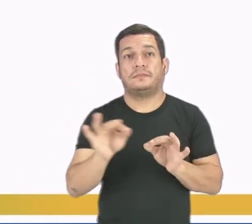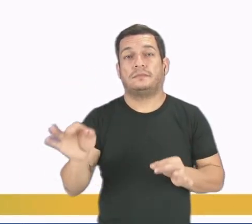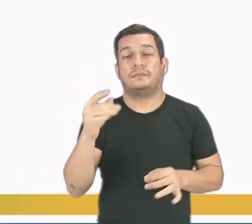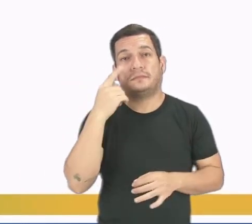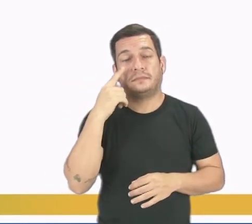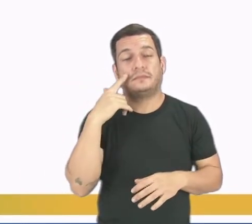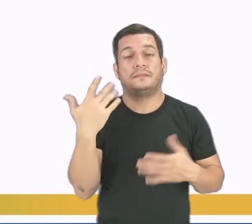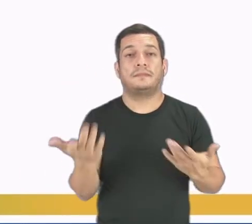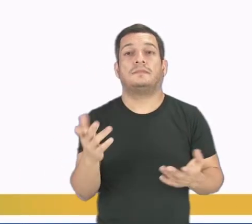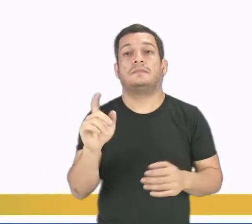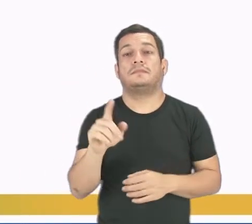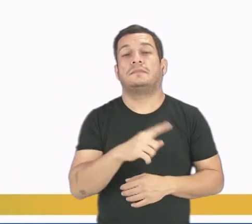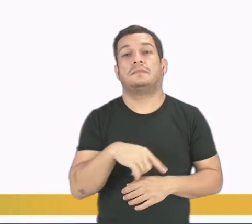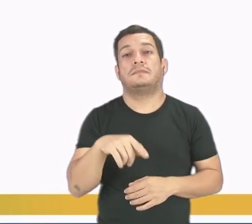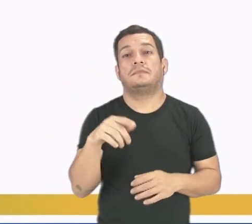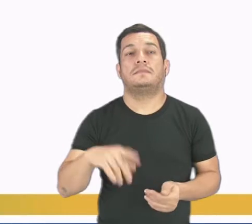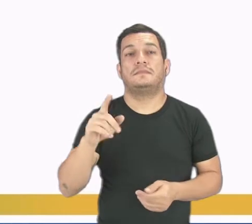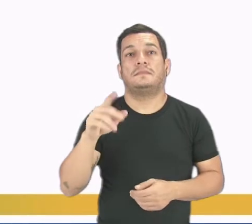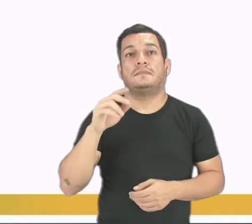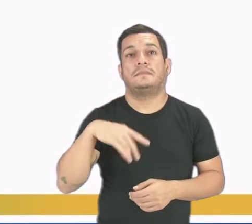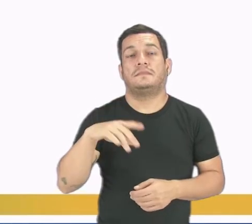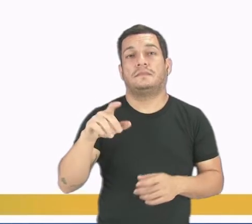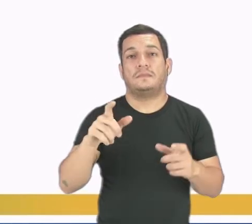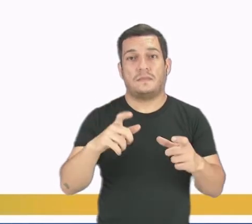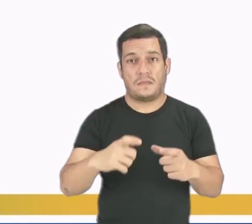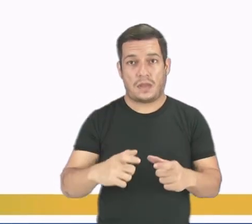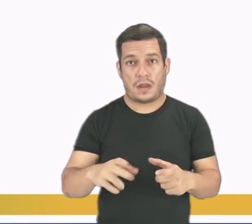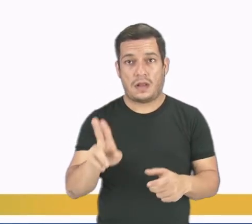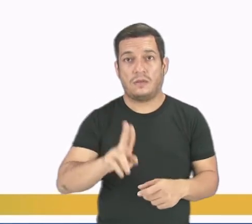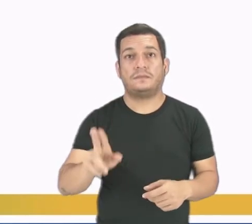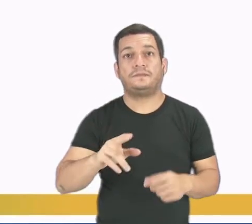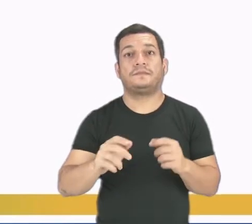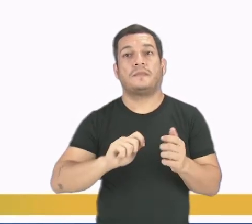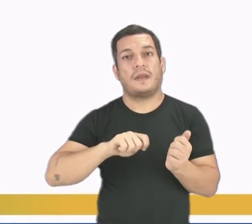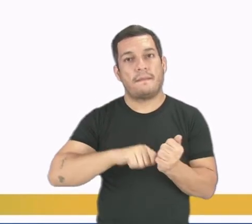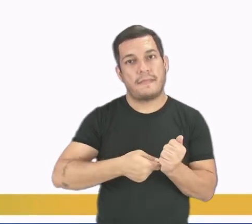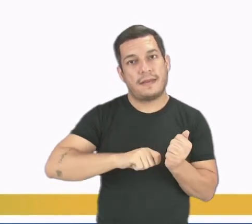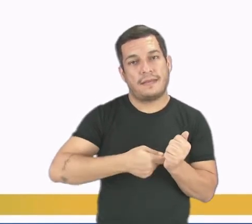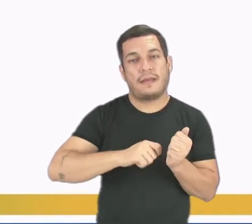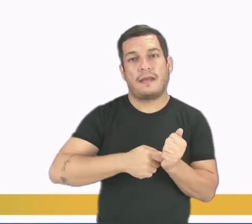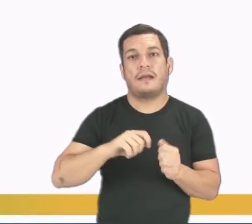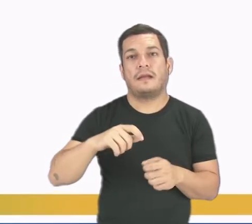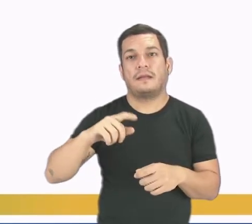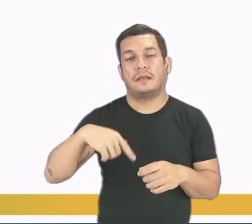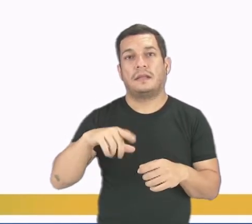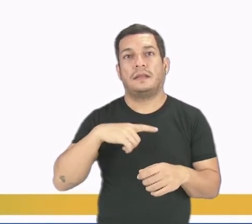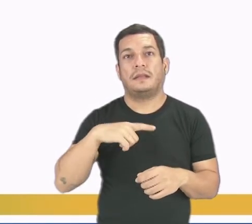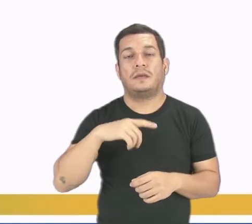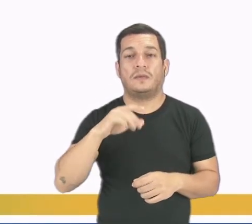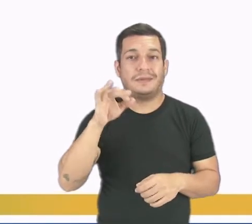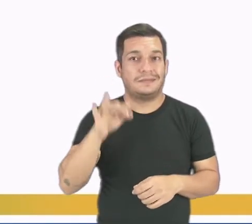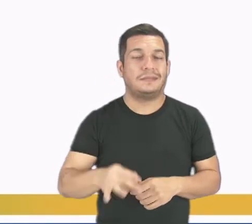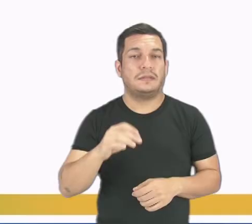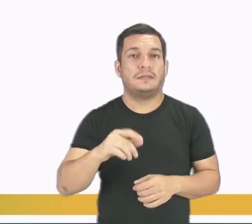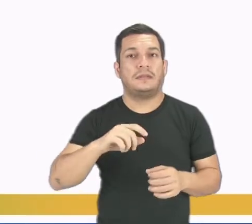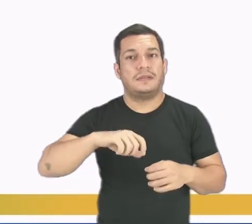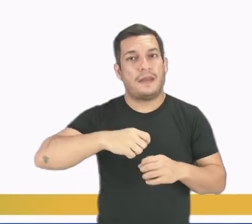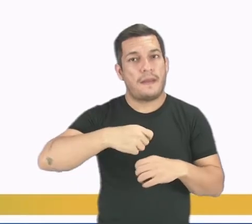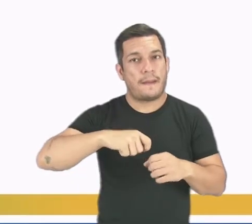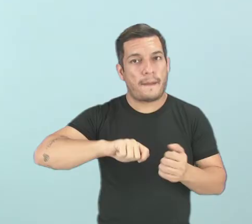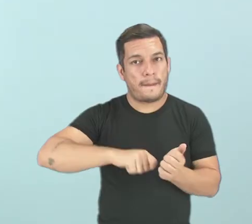Mais uma informação, né? Então, nós temos aí que o momento da força cuja reta passa pelo polo, ele vai ser igual a